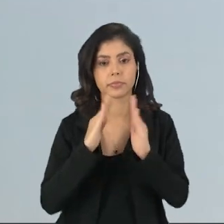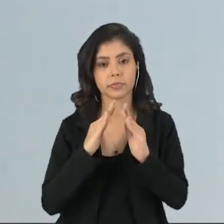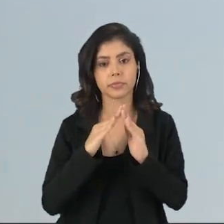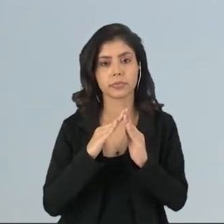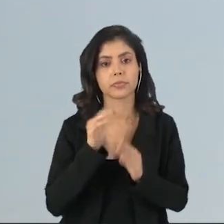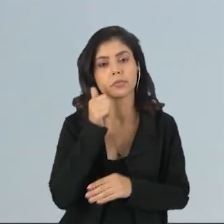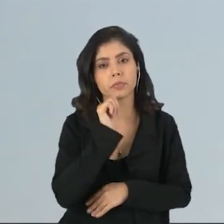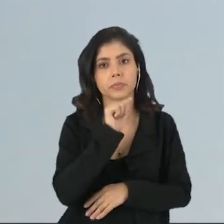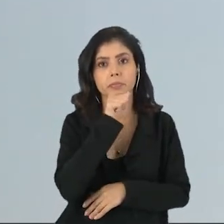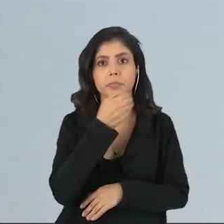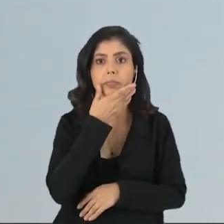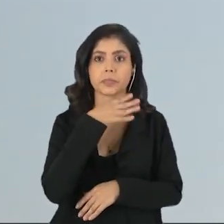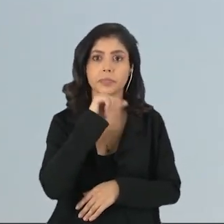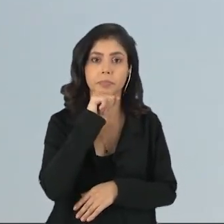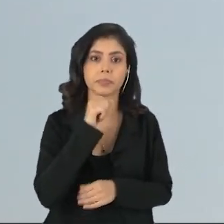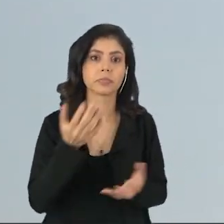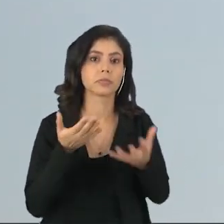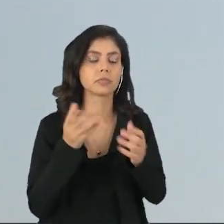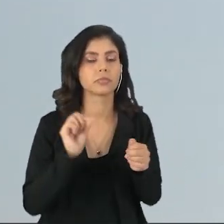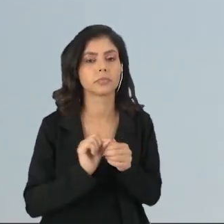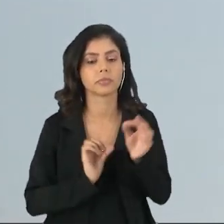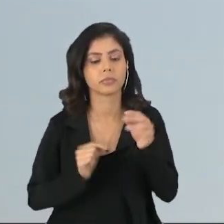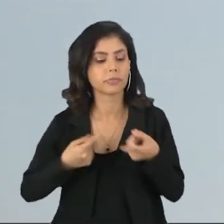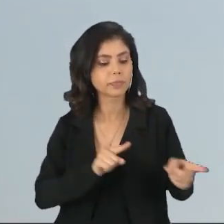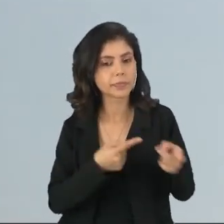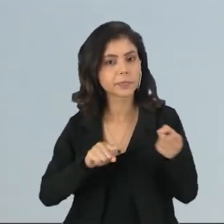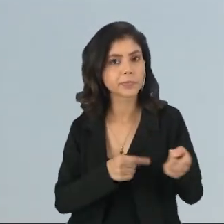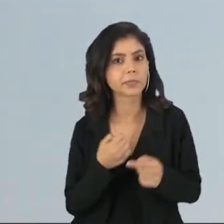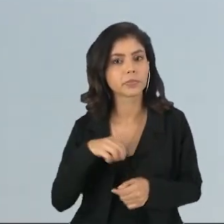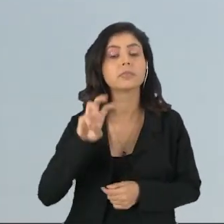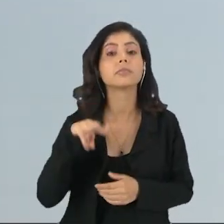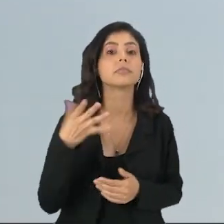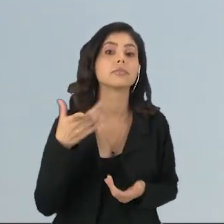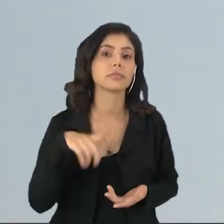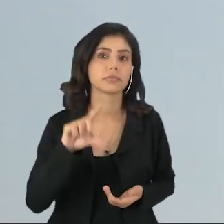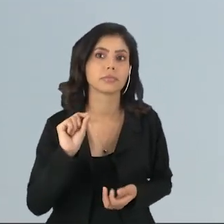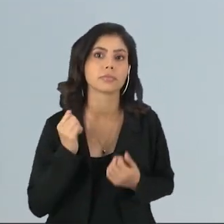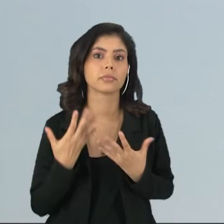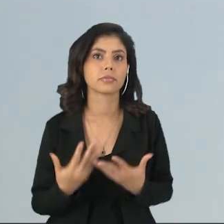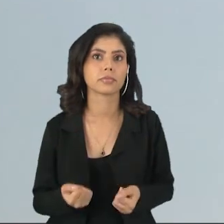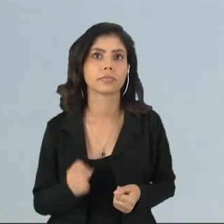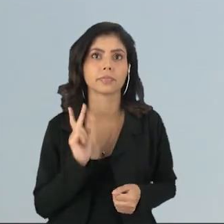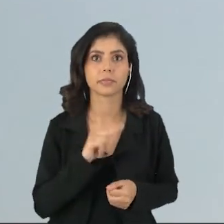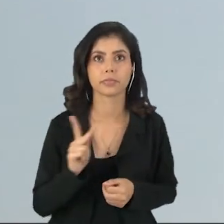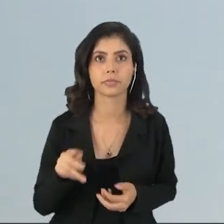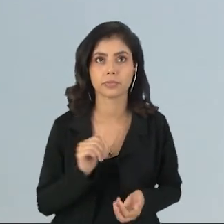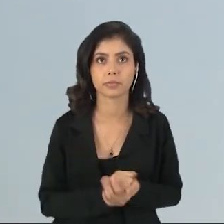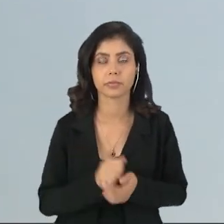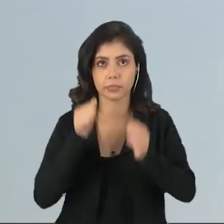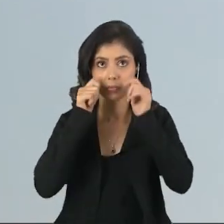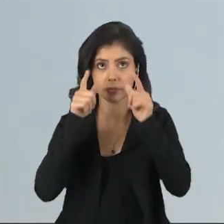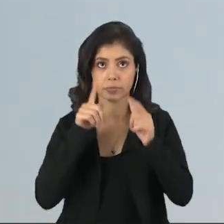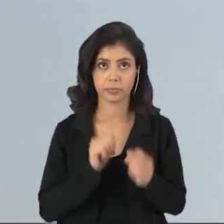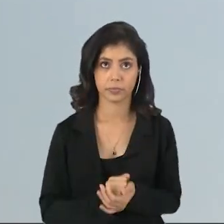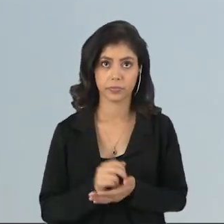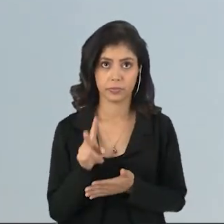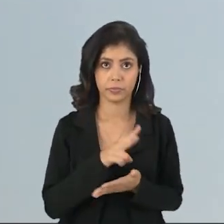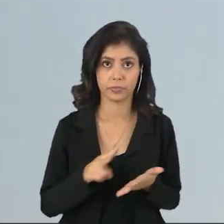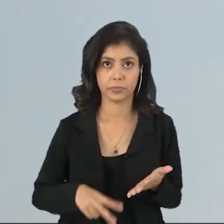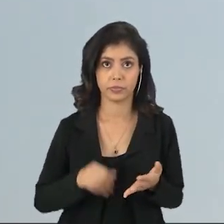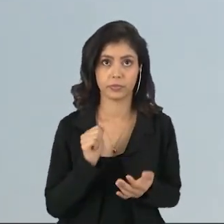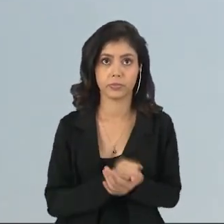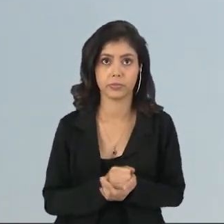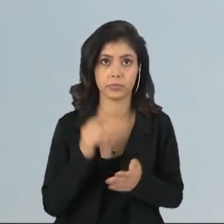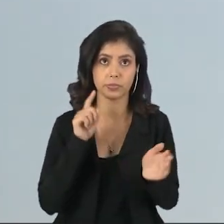nosso exercitando. Se você estiver em casa com alguém, seu pai ou algum amigo que quiser fazer um desafio, olha, vamos ver quem que vai acertar o desafio do